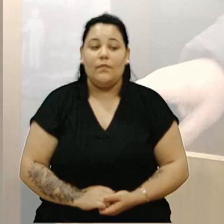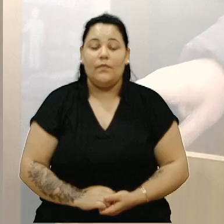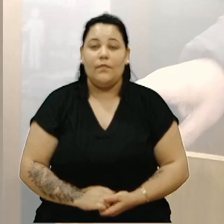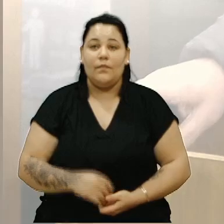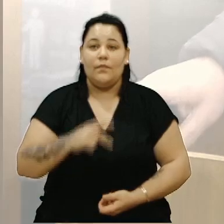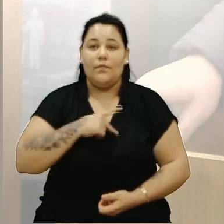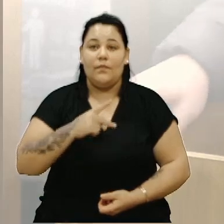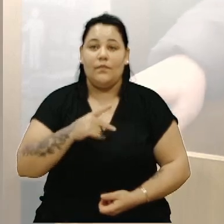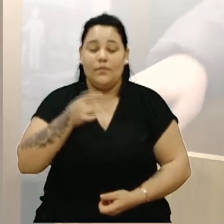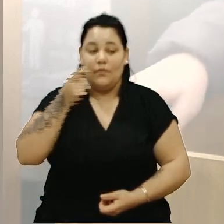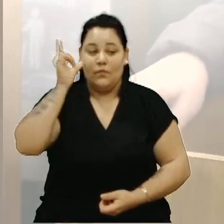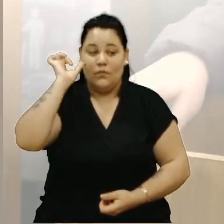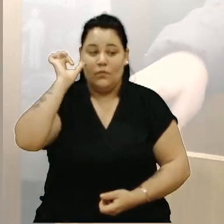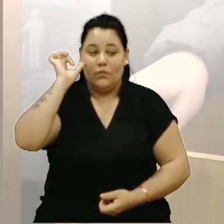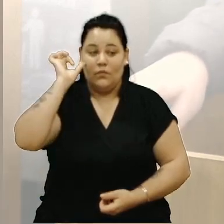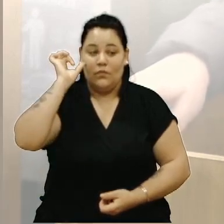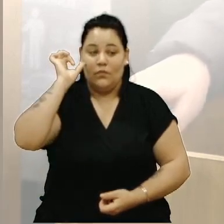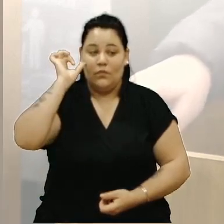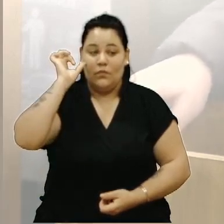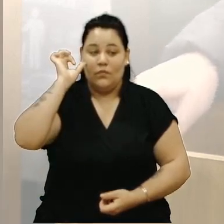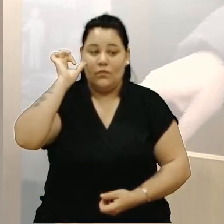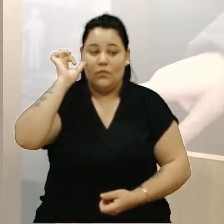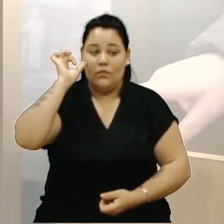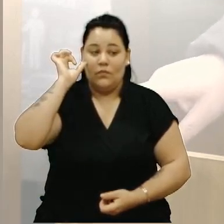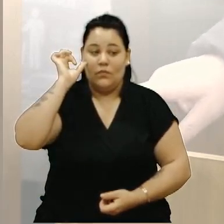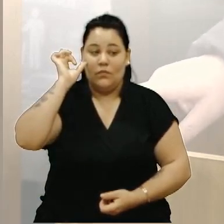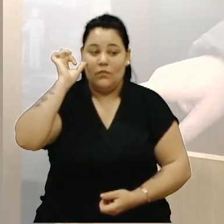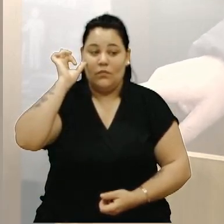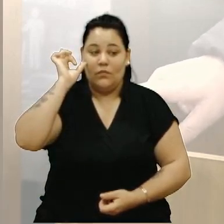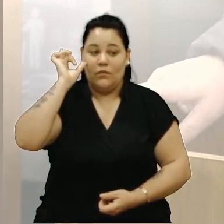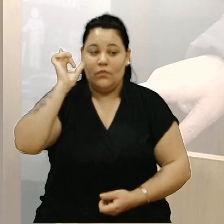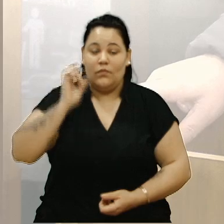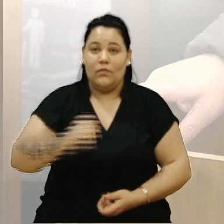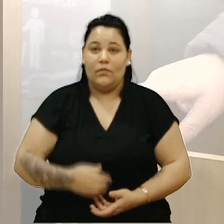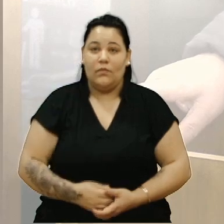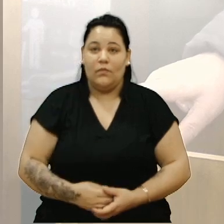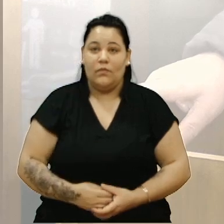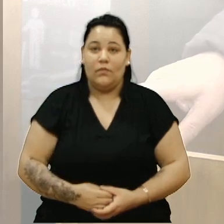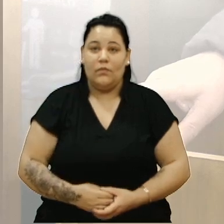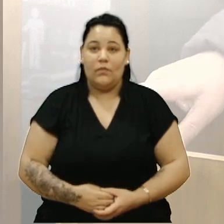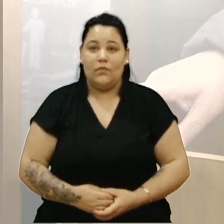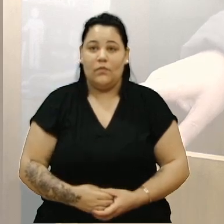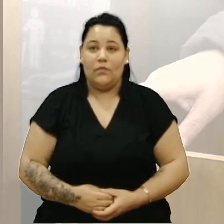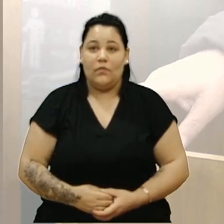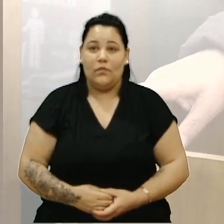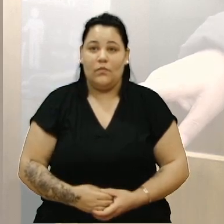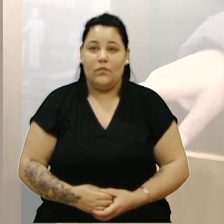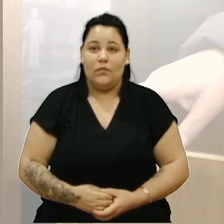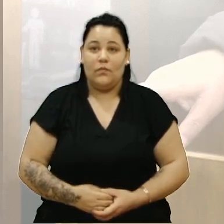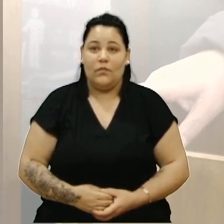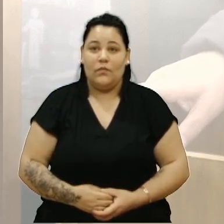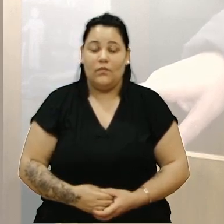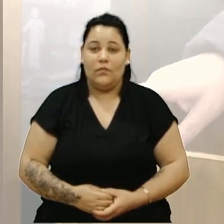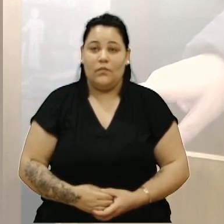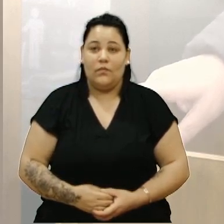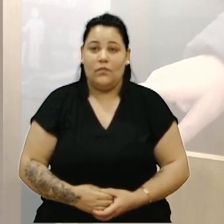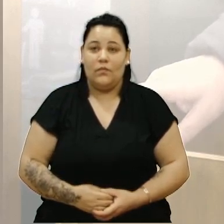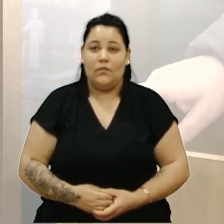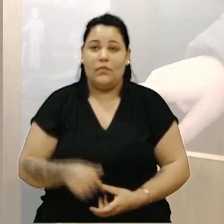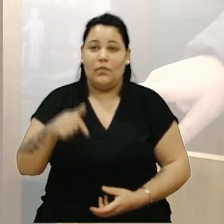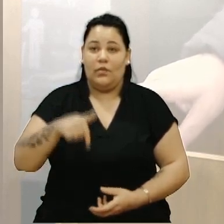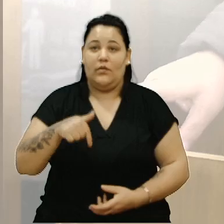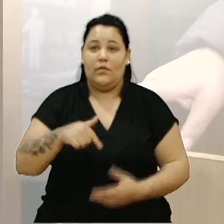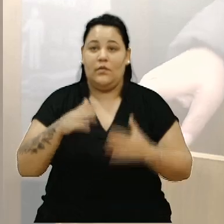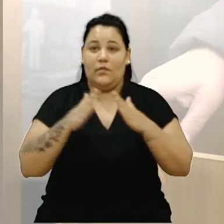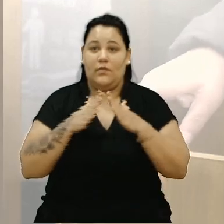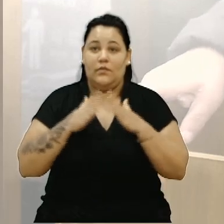Presidente, ontem não, hoje, né, foi debatido grandes projetos aqui na casa, né, questão